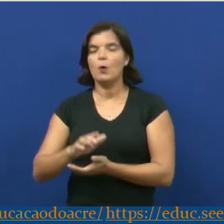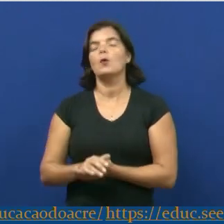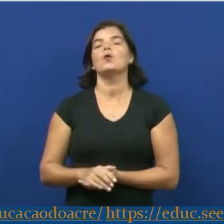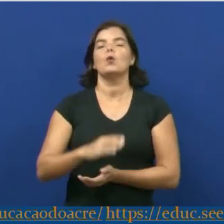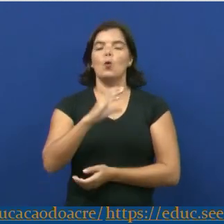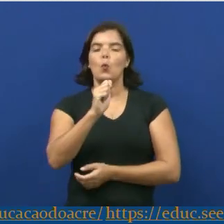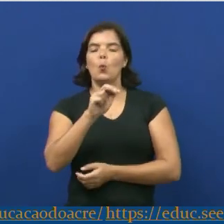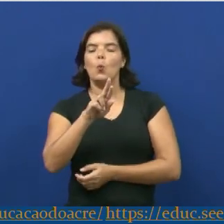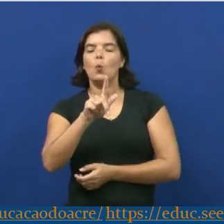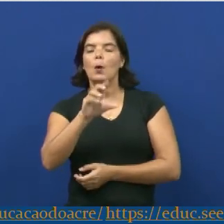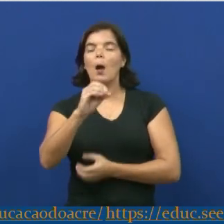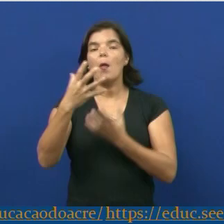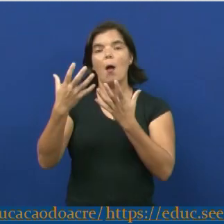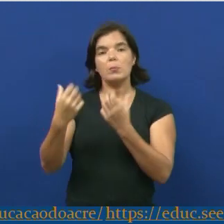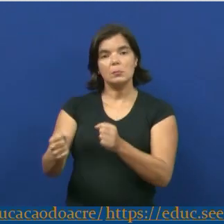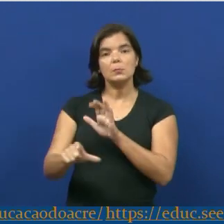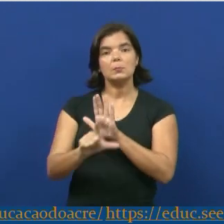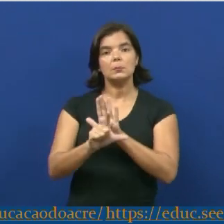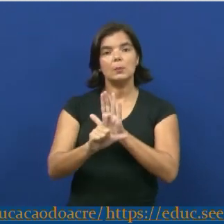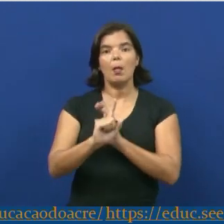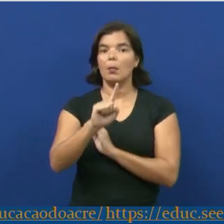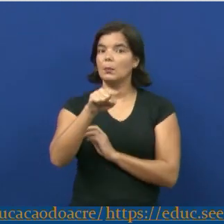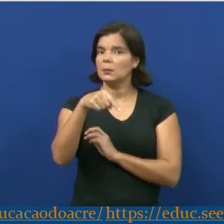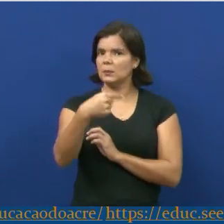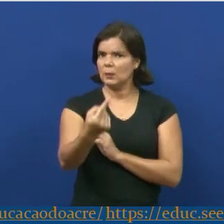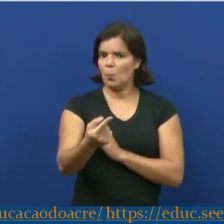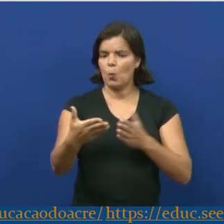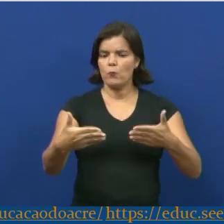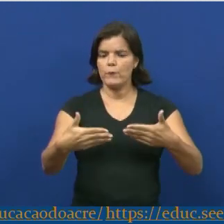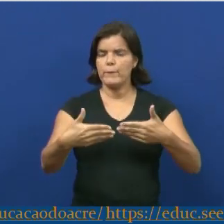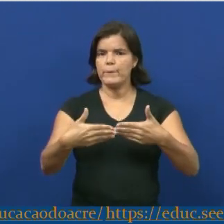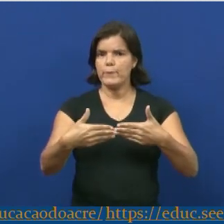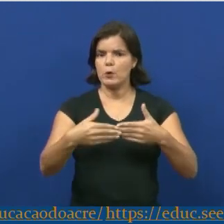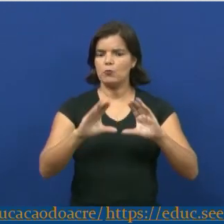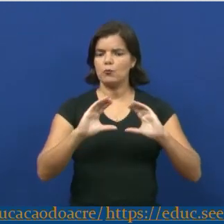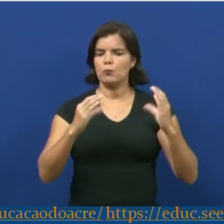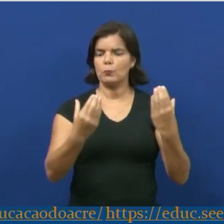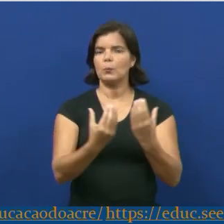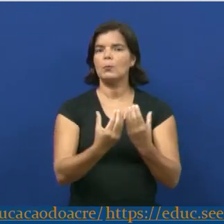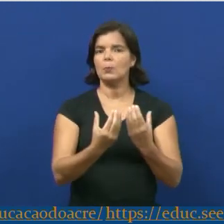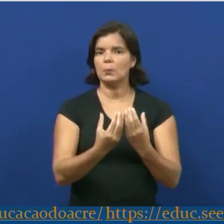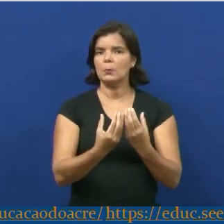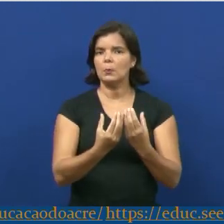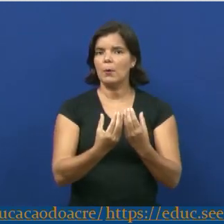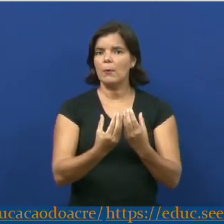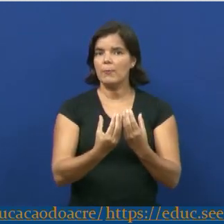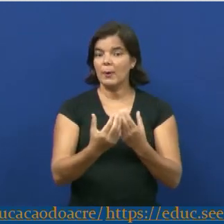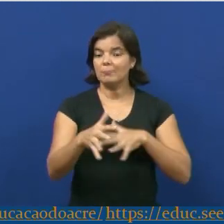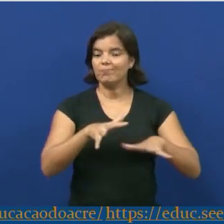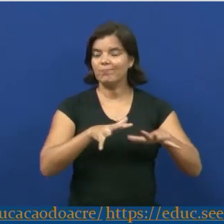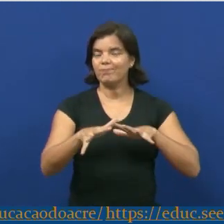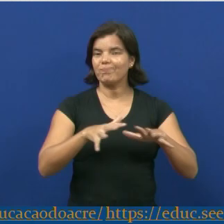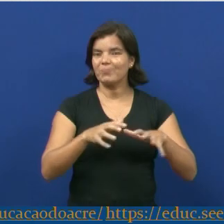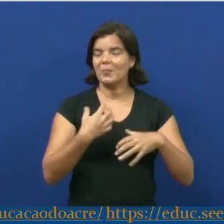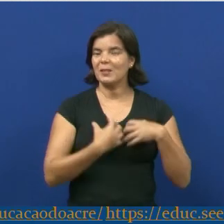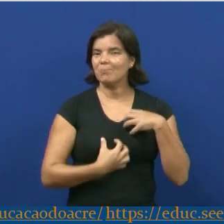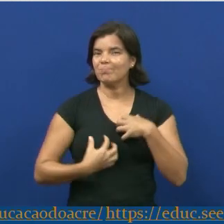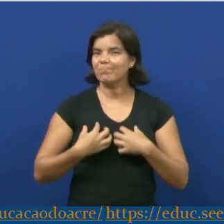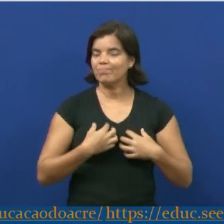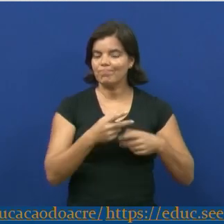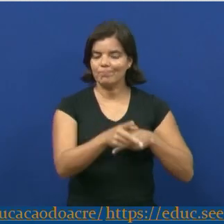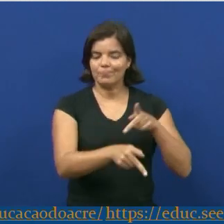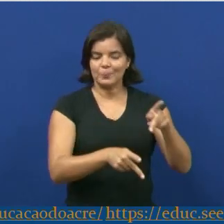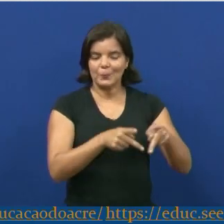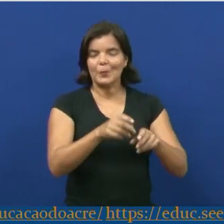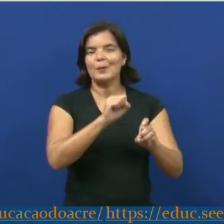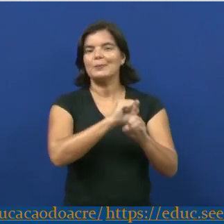inicialmente aceita essa lei e depois fecha o Congresso, vai agitar os ânimos da